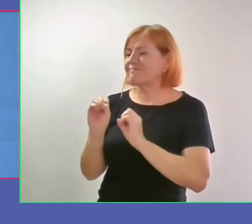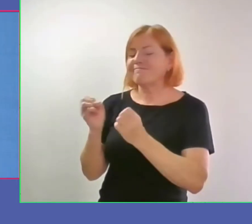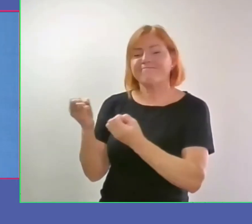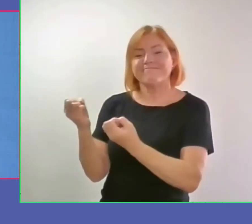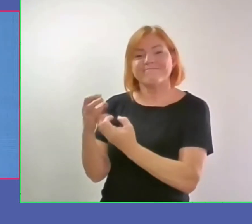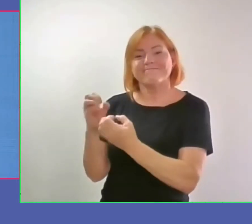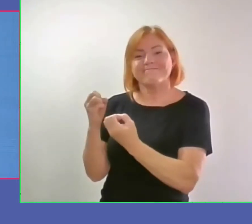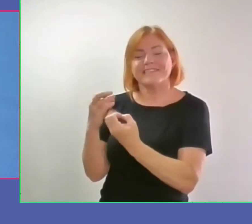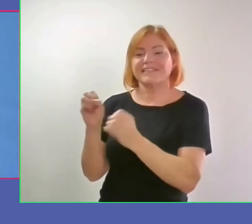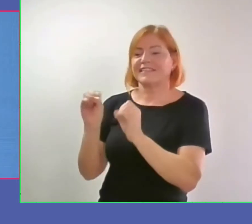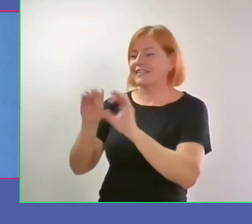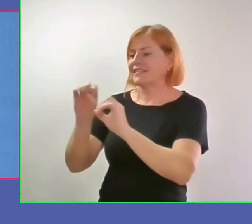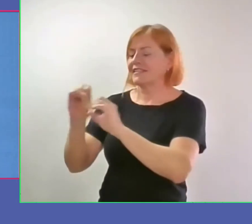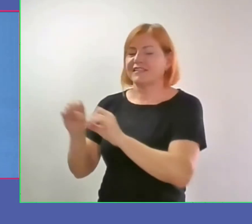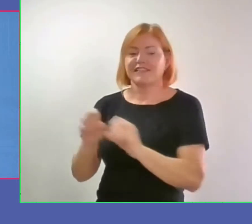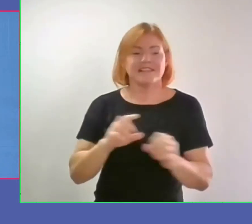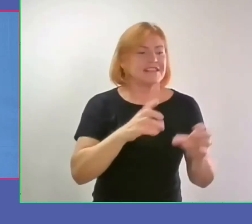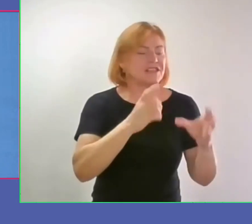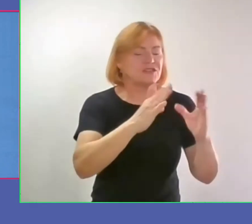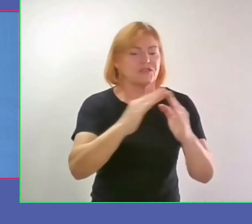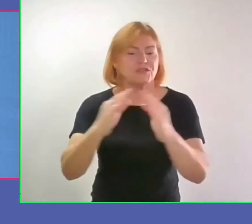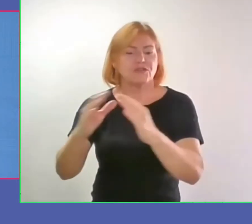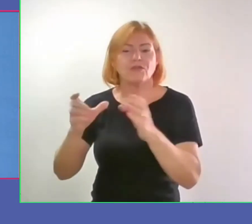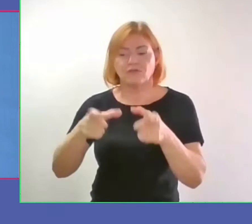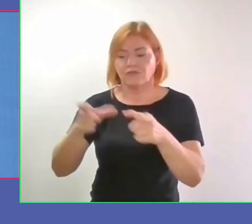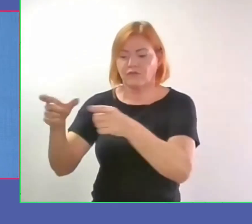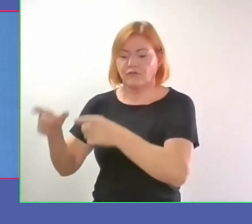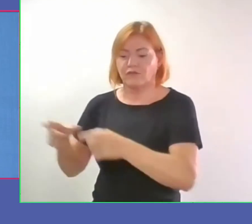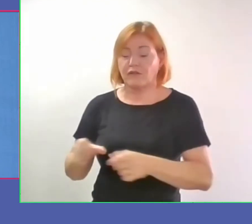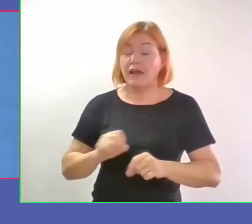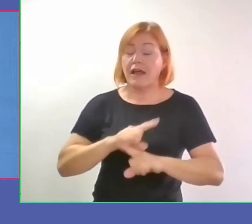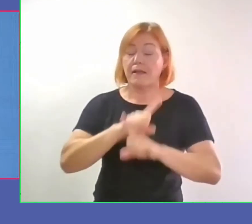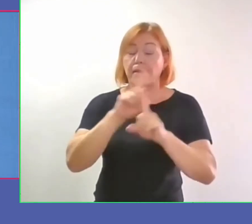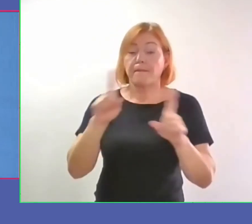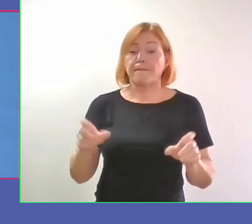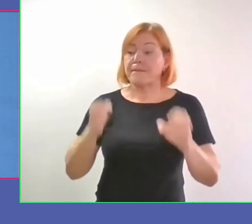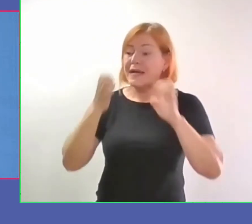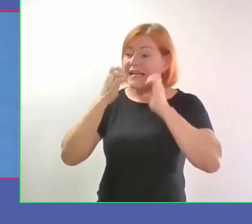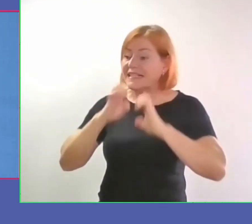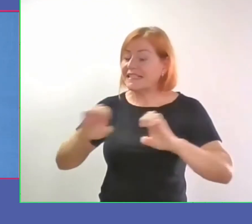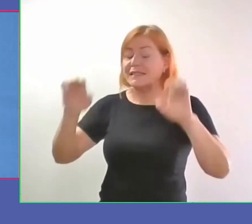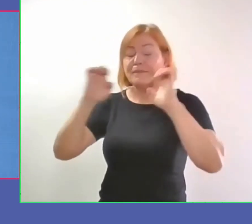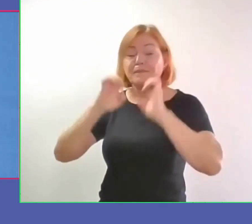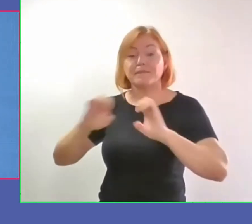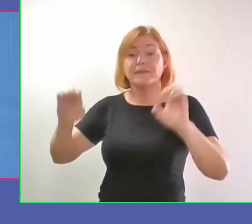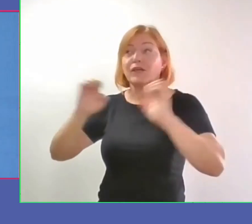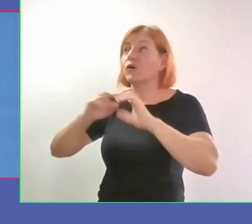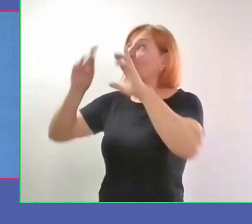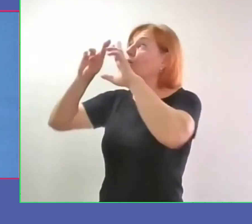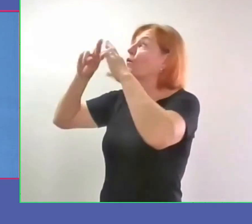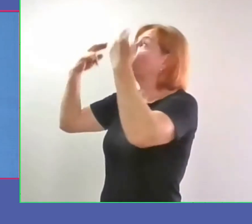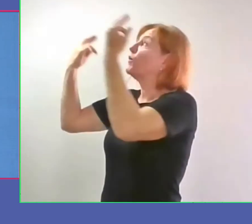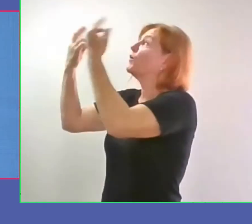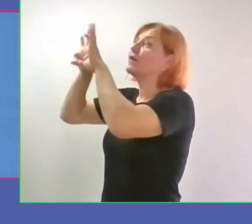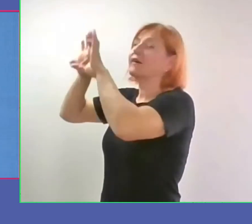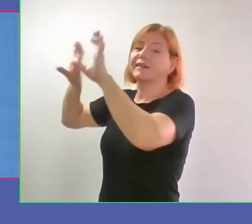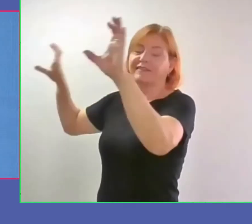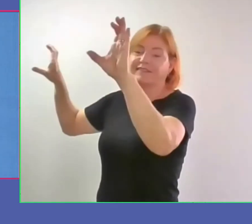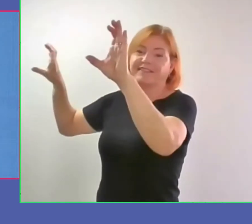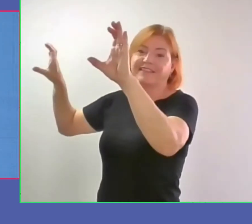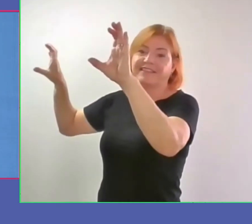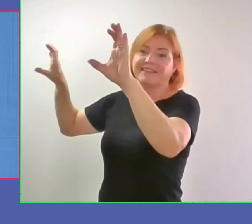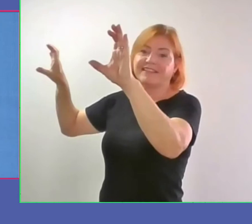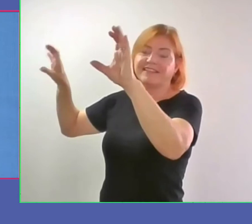reino, mostrando que é o reino celestial a salvação do homem, do